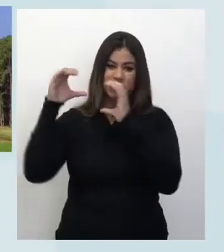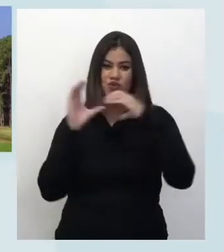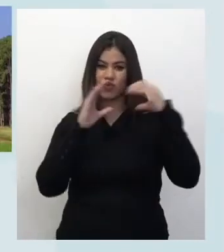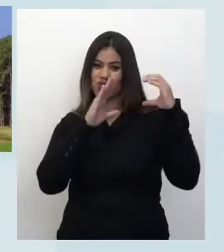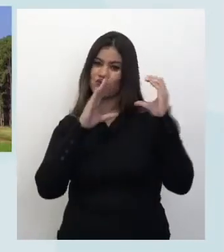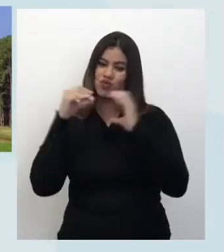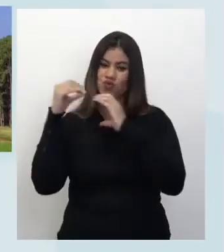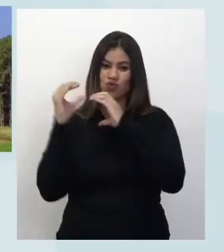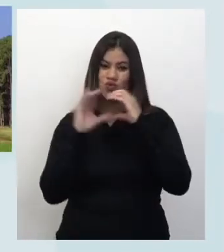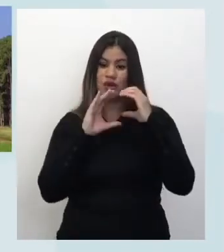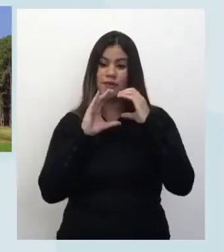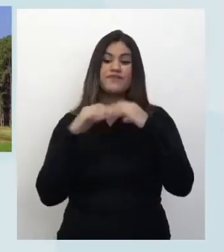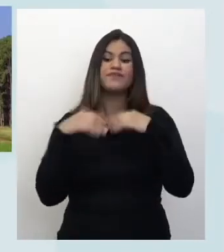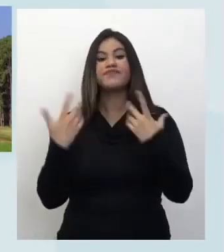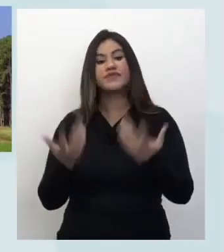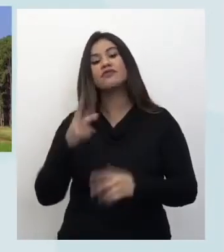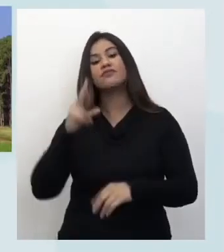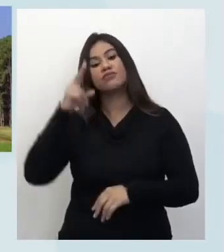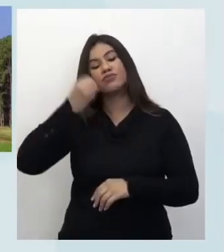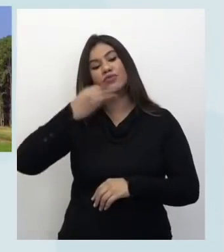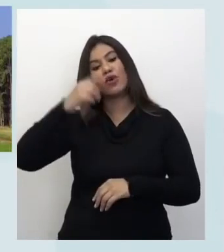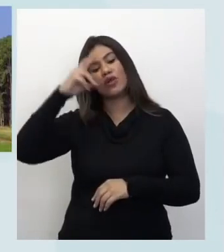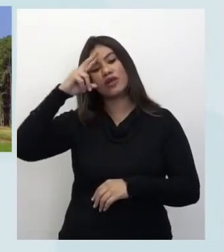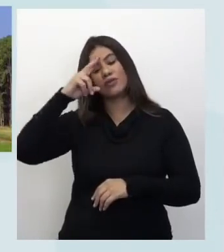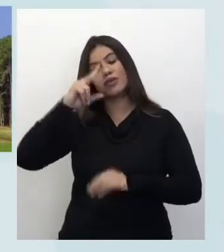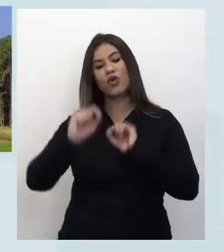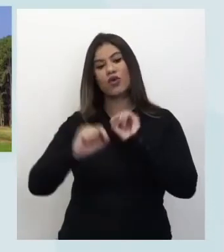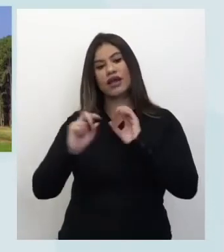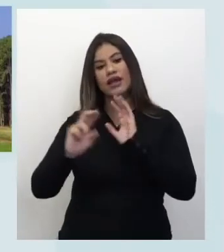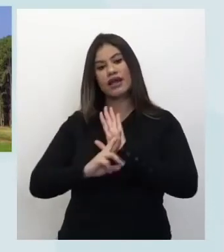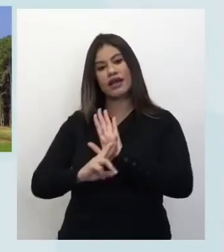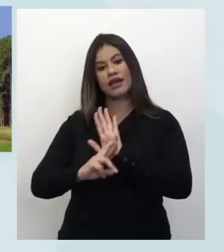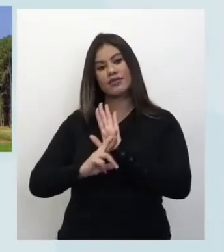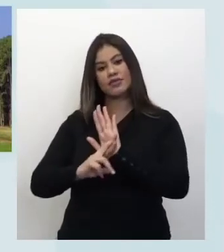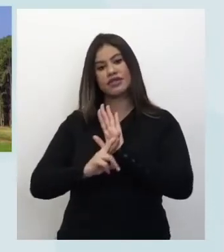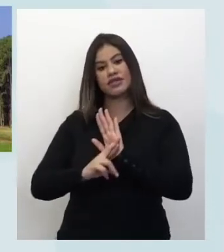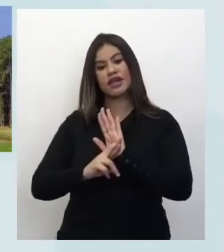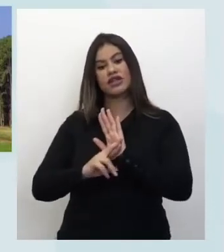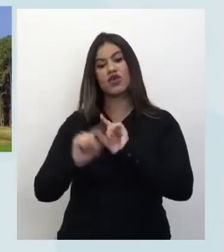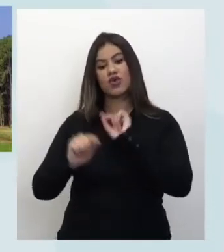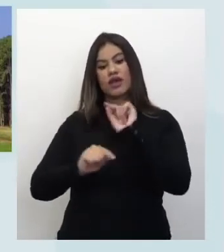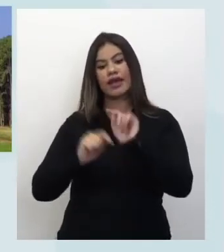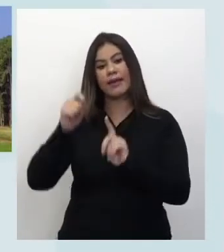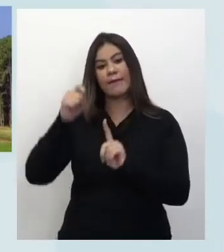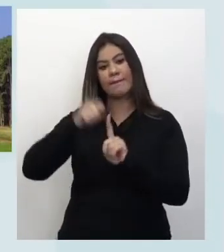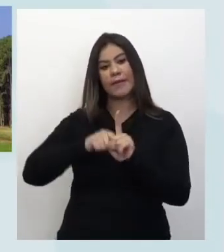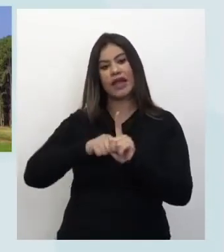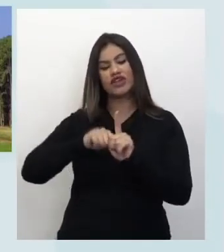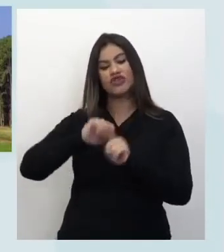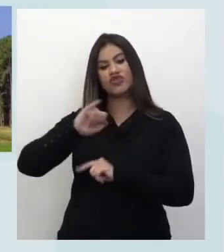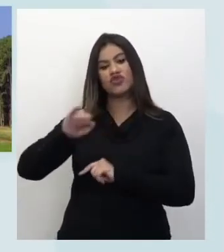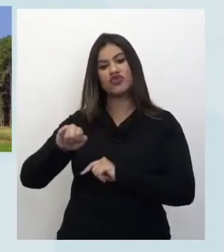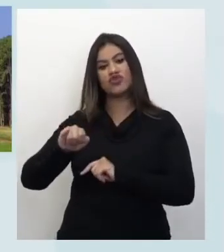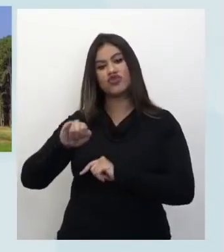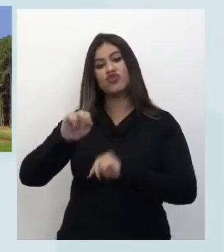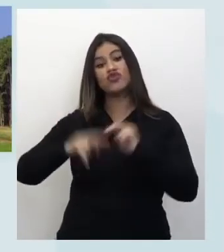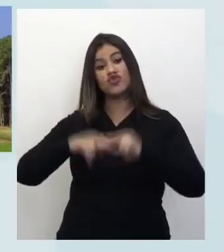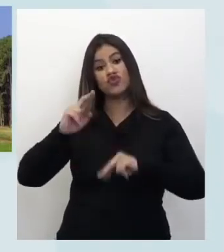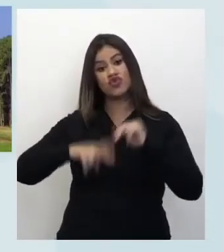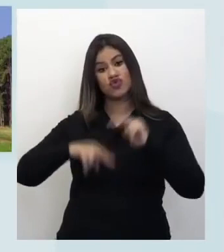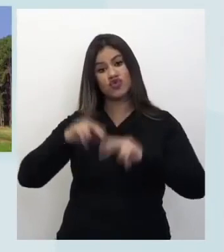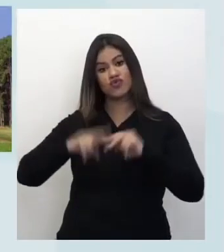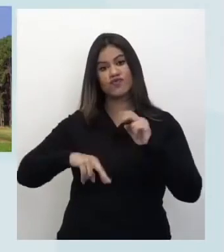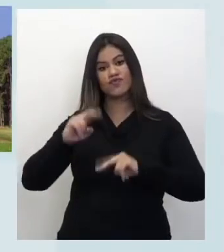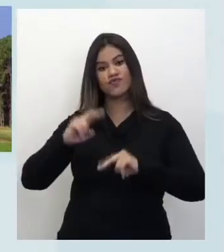lembrar que isso representa, né, como se fosse aí, o final de junho, quando a foto foi tirada. Aí fica a pergunta, por